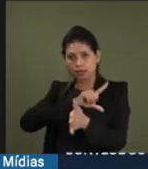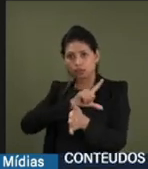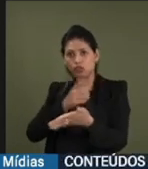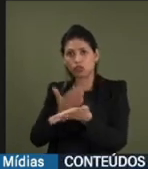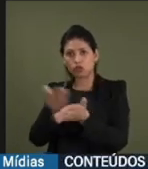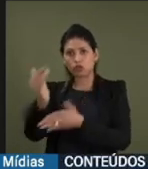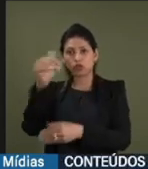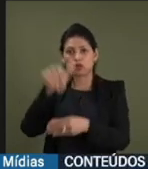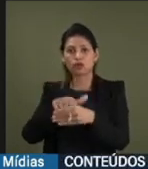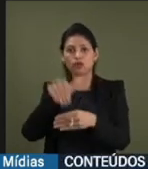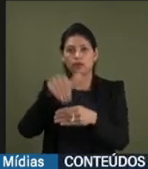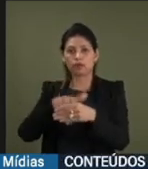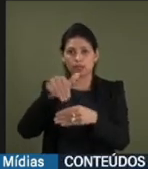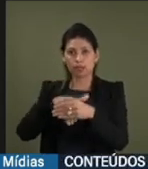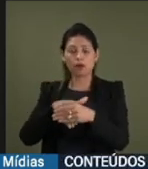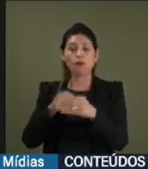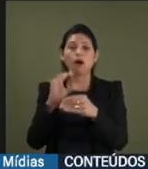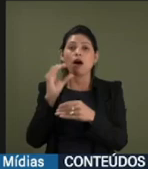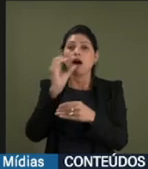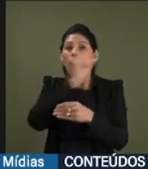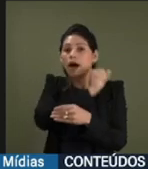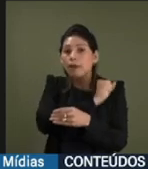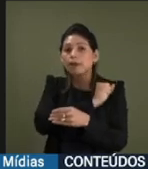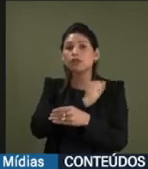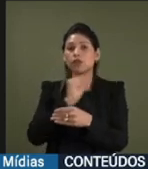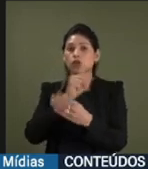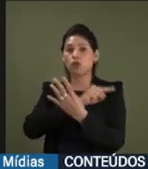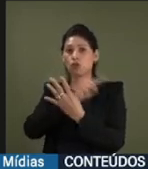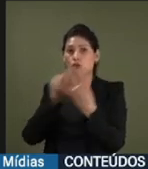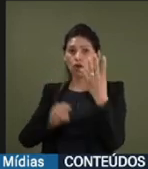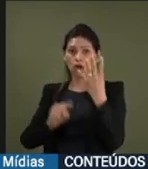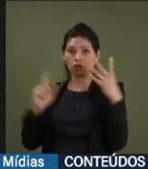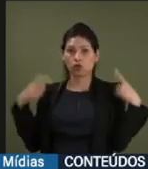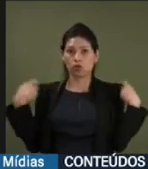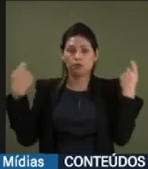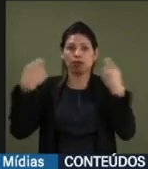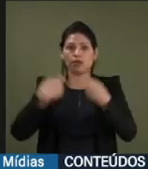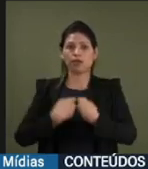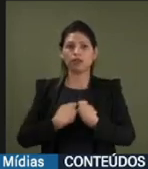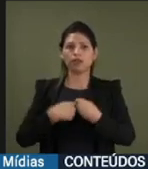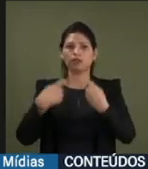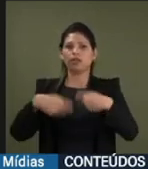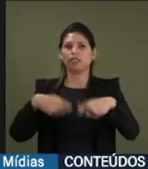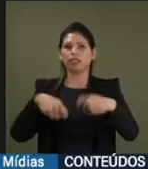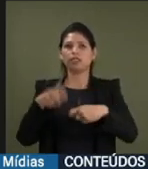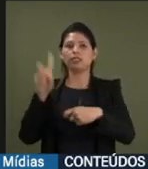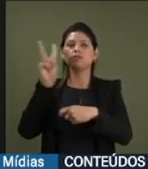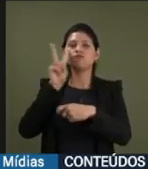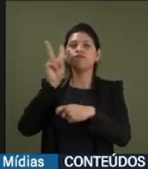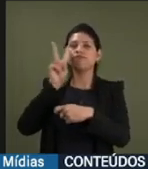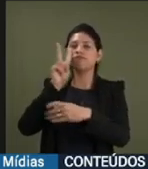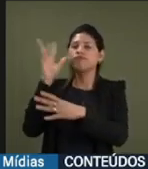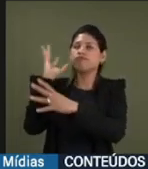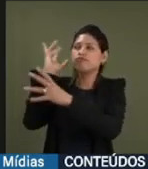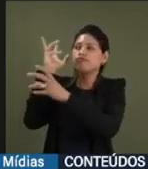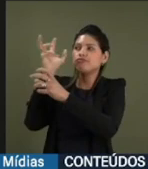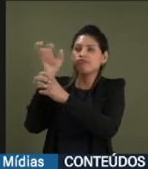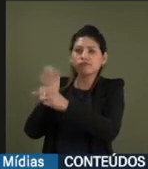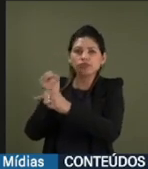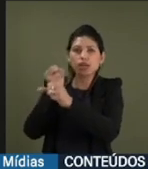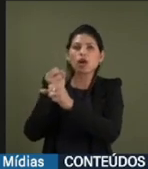foi rapidamente seguido por 4 ministros, precisamos relembrar os